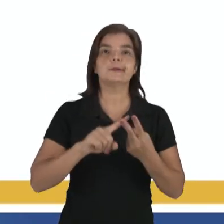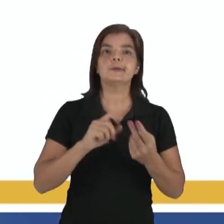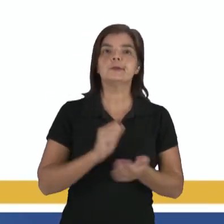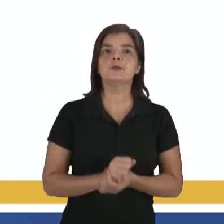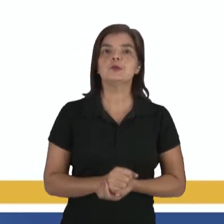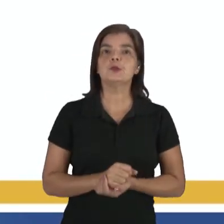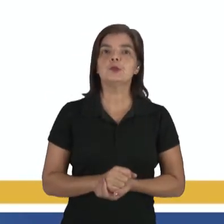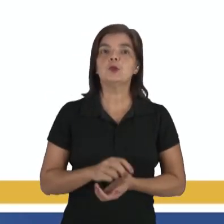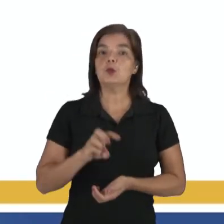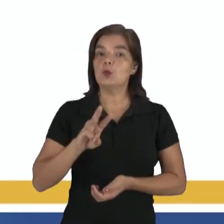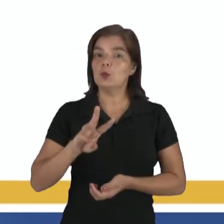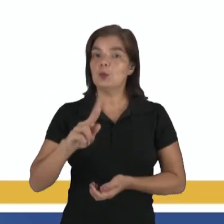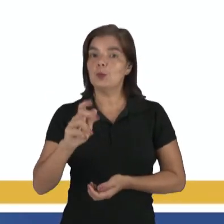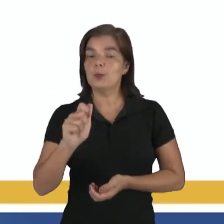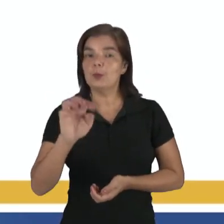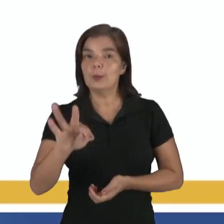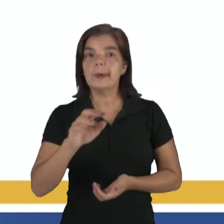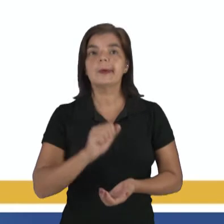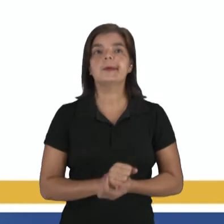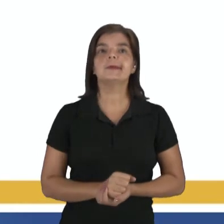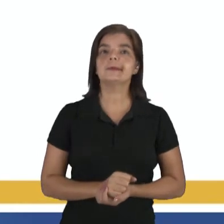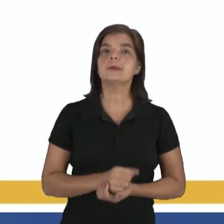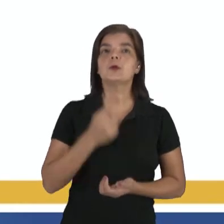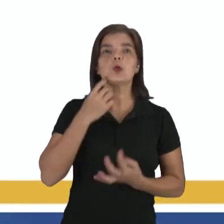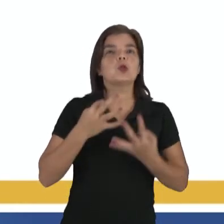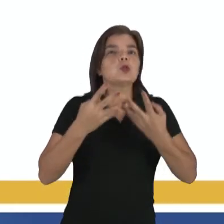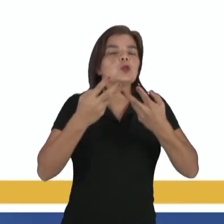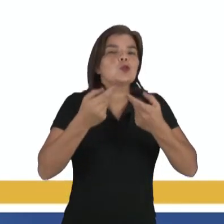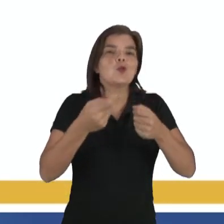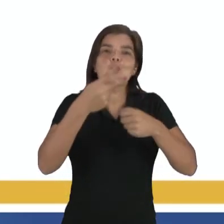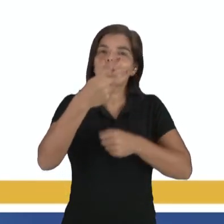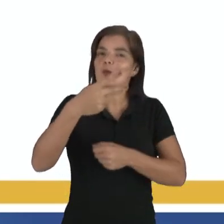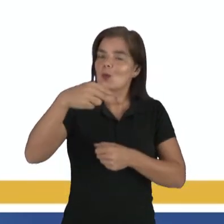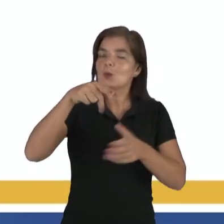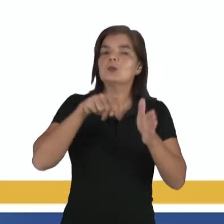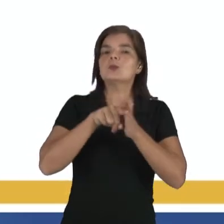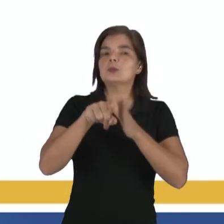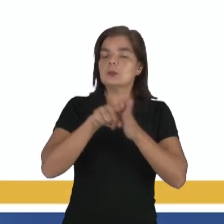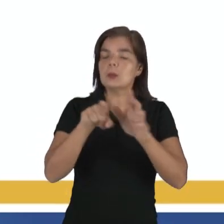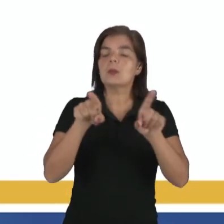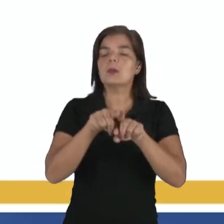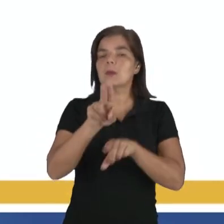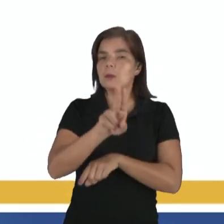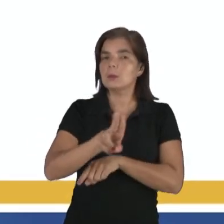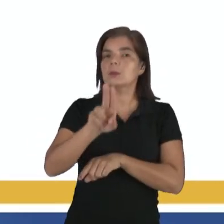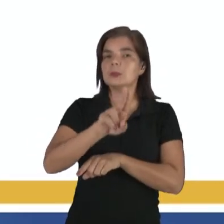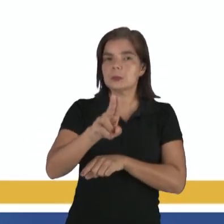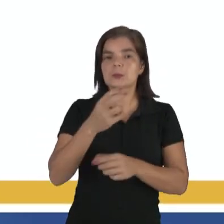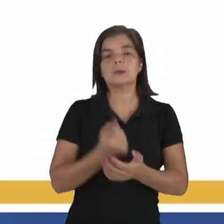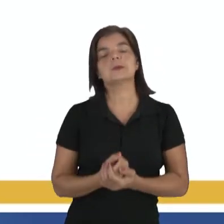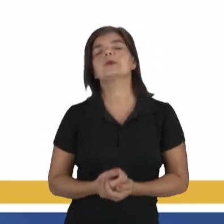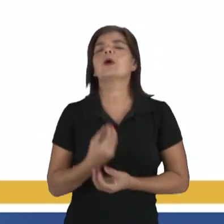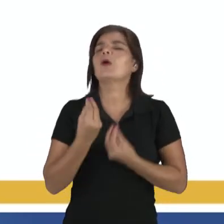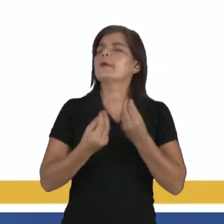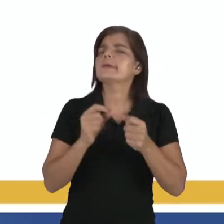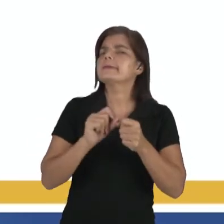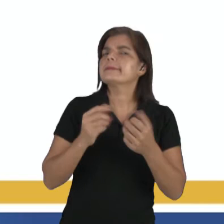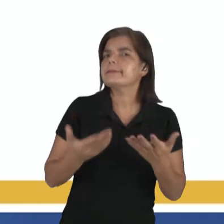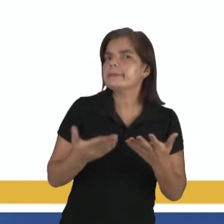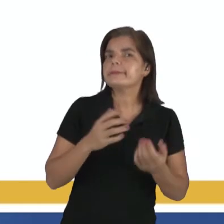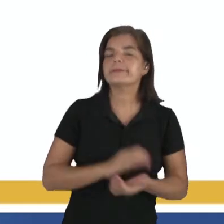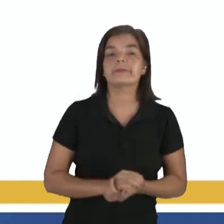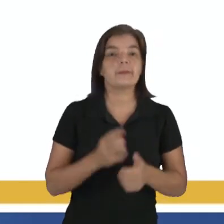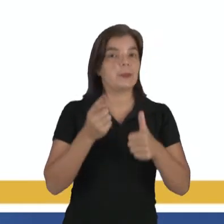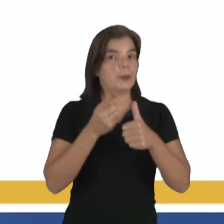where, which, when. Então, todos esses pronomes interrogativos podem ser usados nas perguntas. Aí, o que você vai